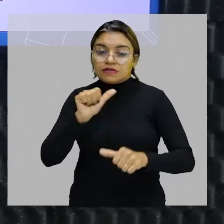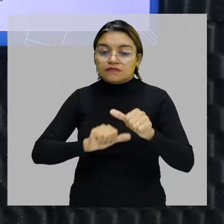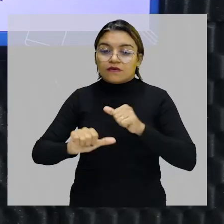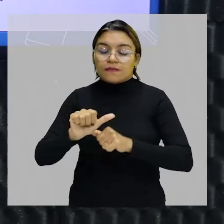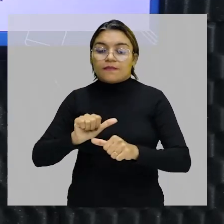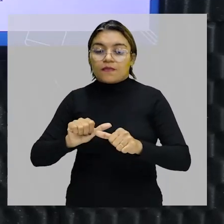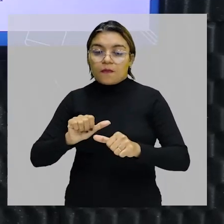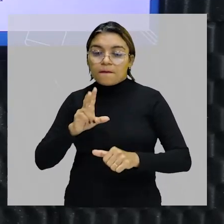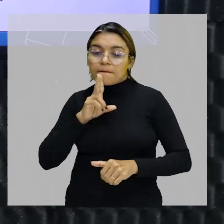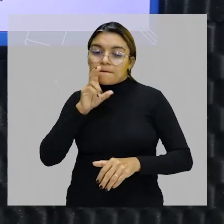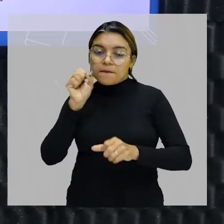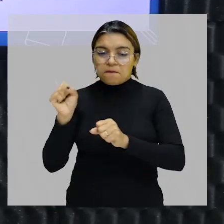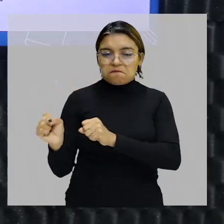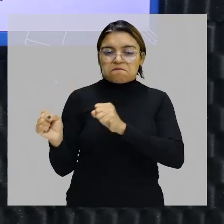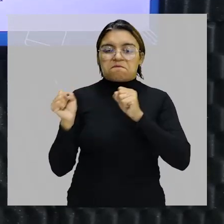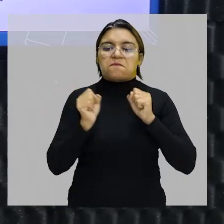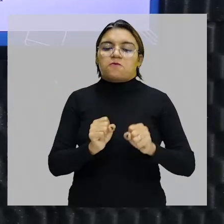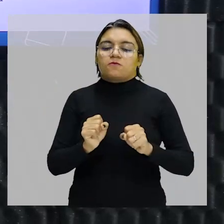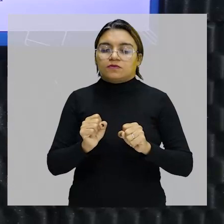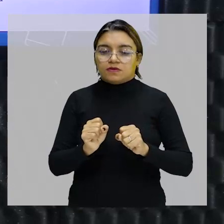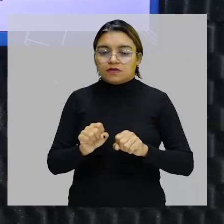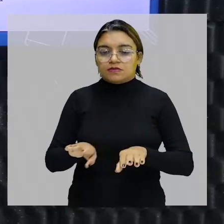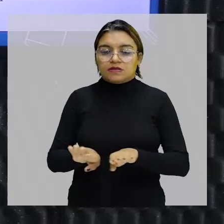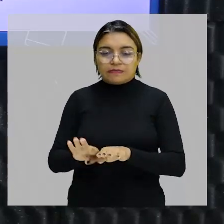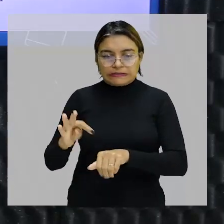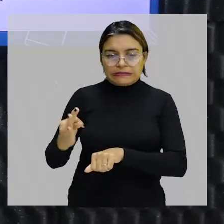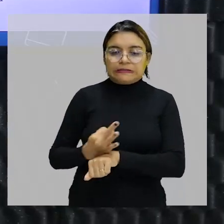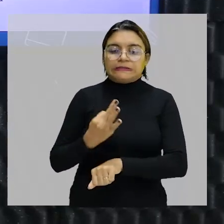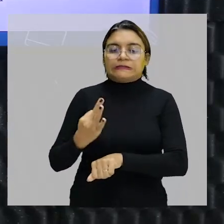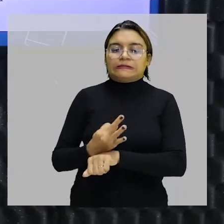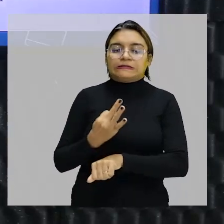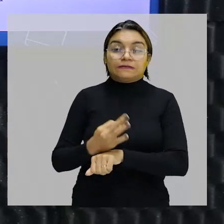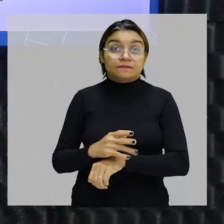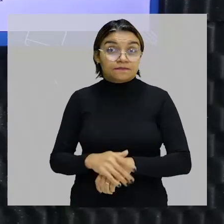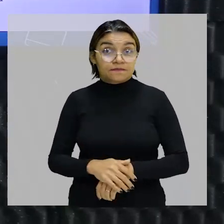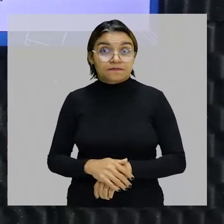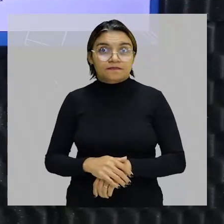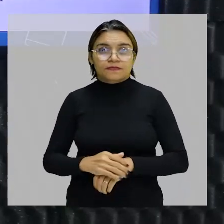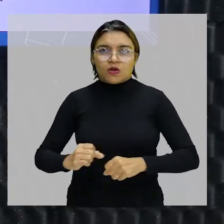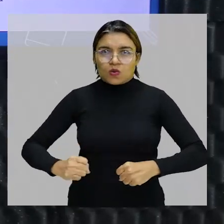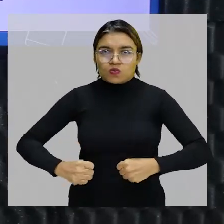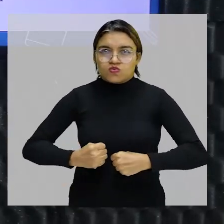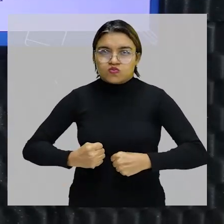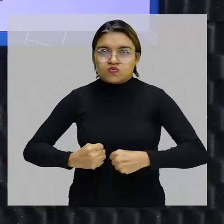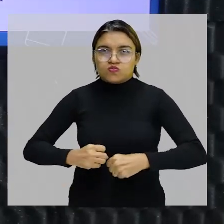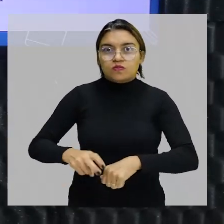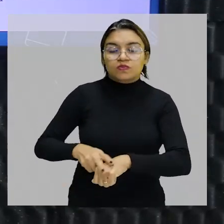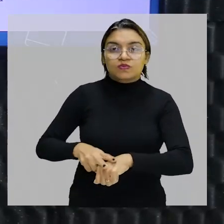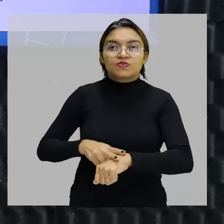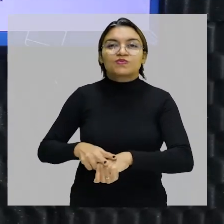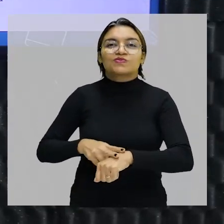força e resistência sobre-humanos. Né? Hulk esmaga, é o grande